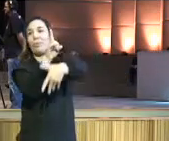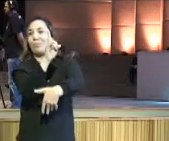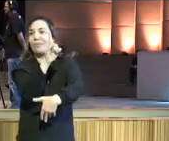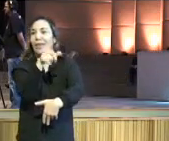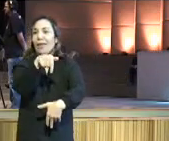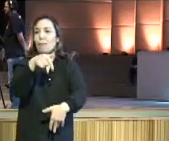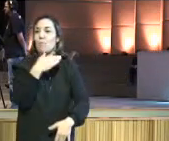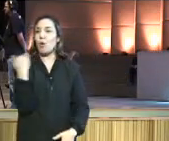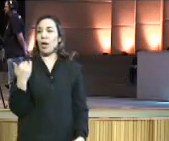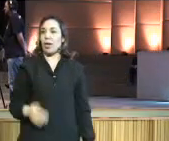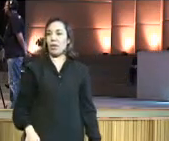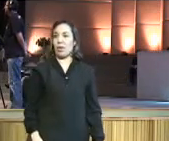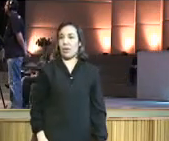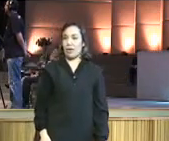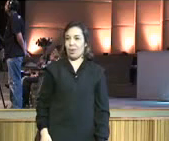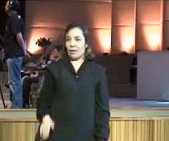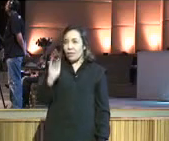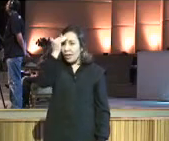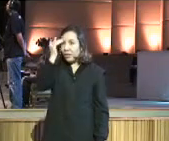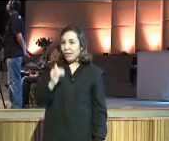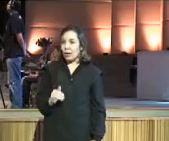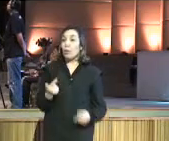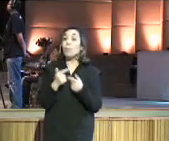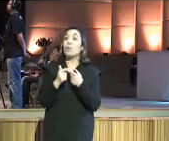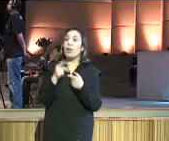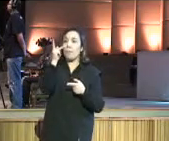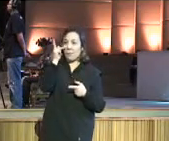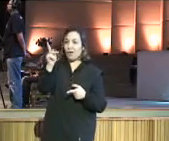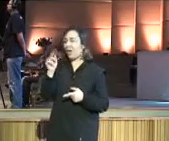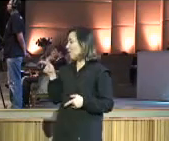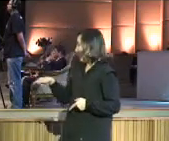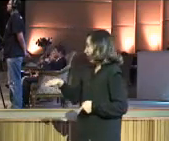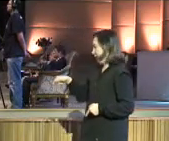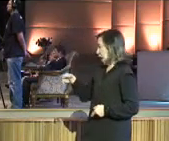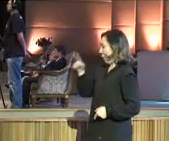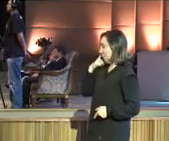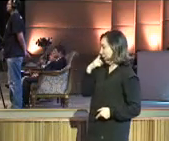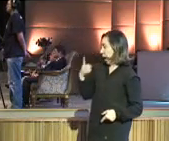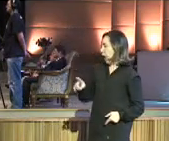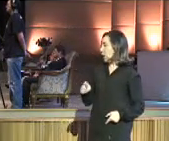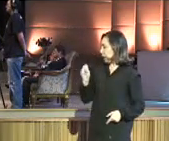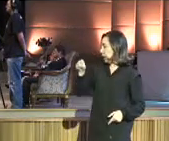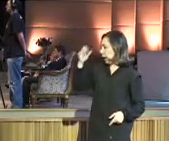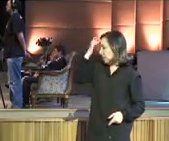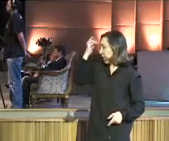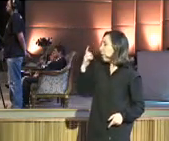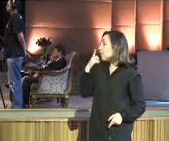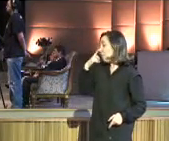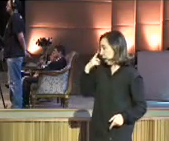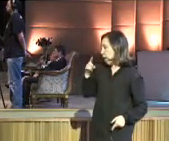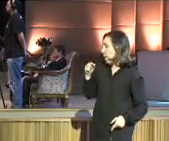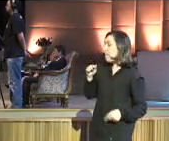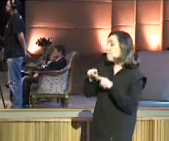Ele viu e não desfrutou. No caminho da fé é assim que funciona.